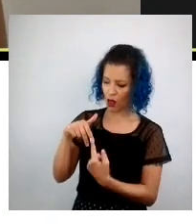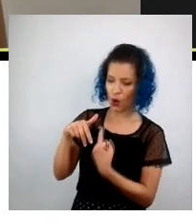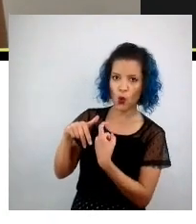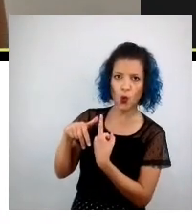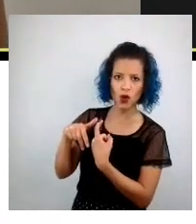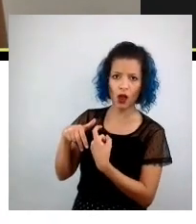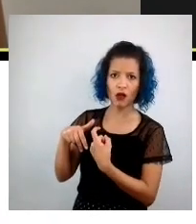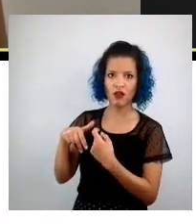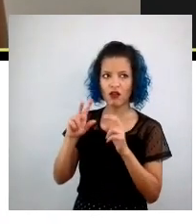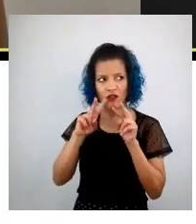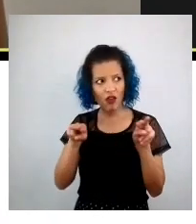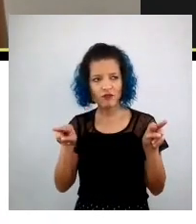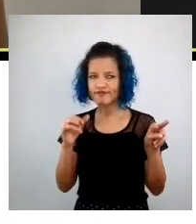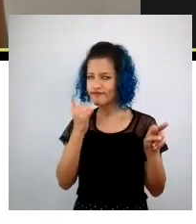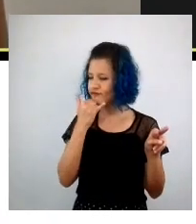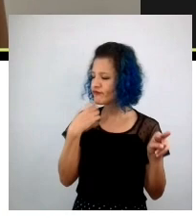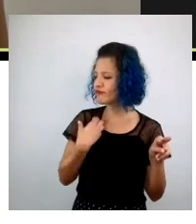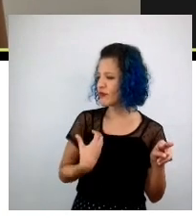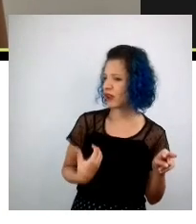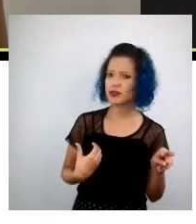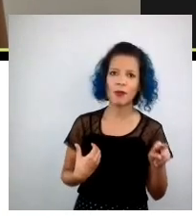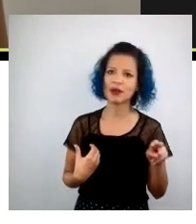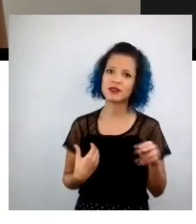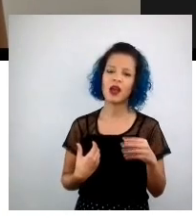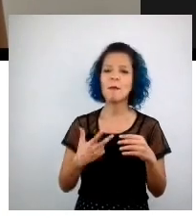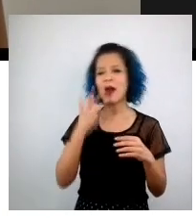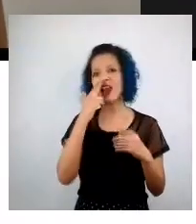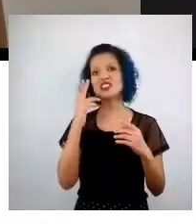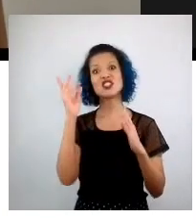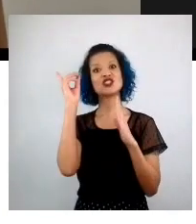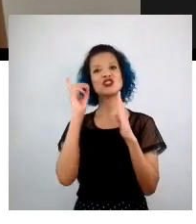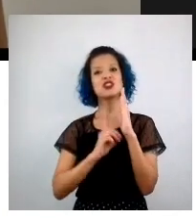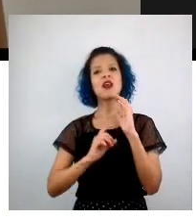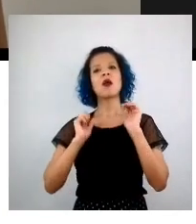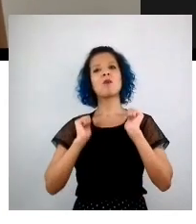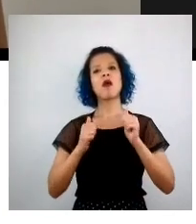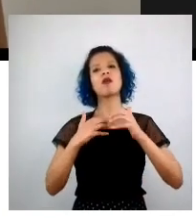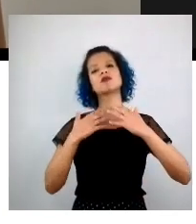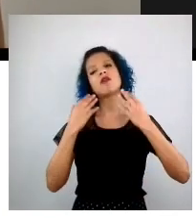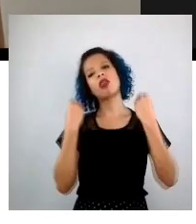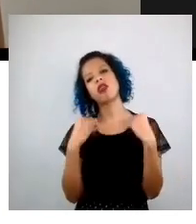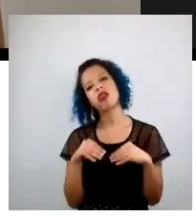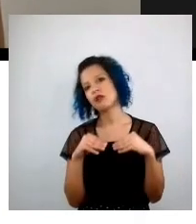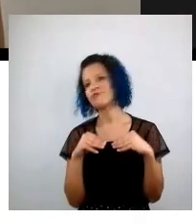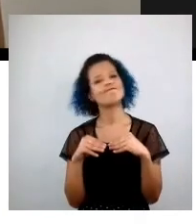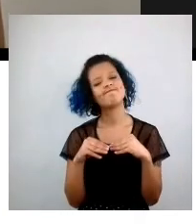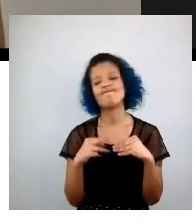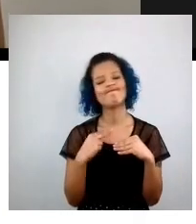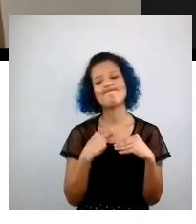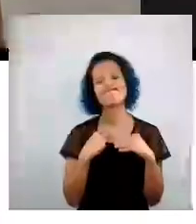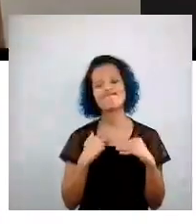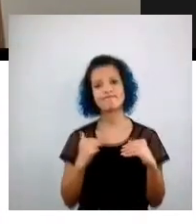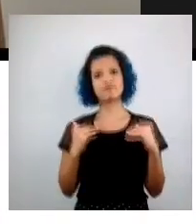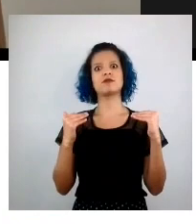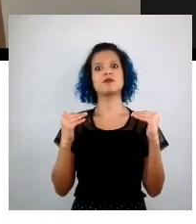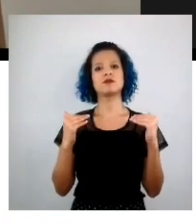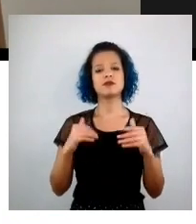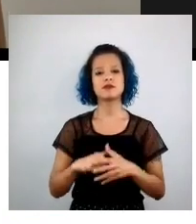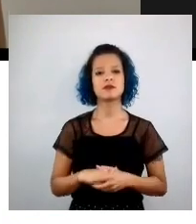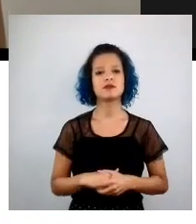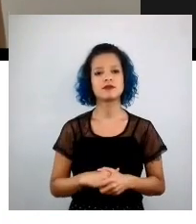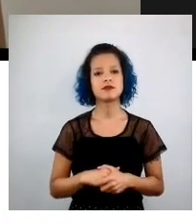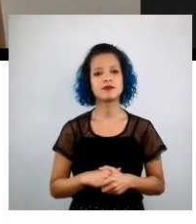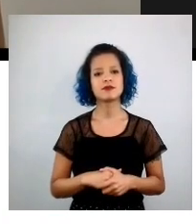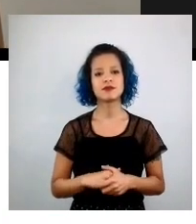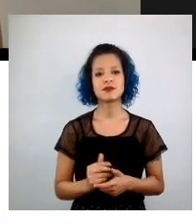tem esse direito de se cansar, né? Nossa, Nath, Assim, ouvir você é uma jornada,